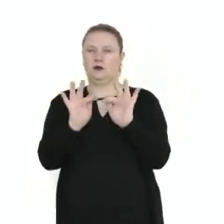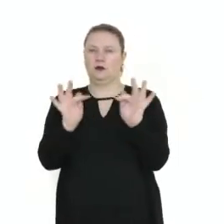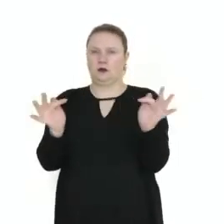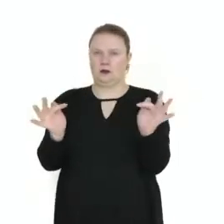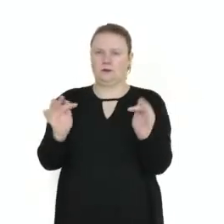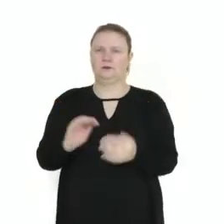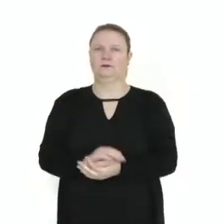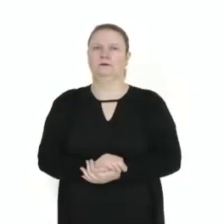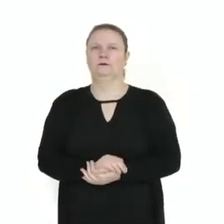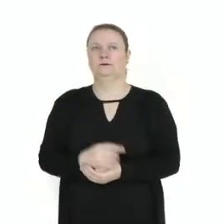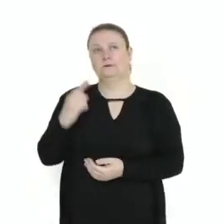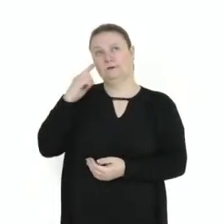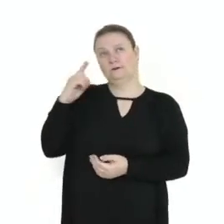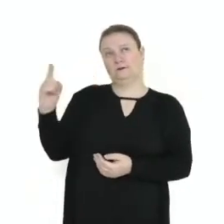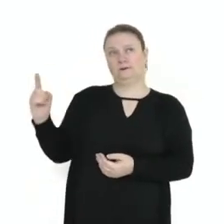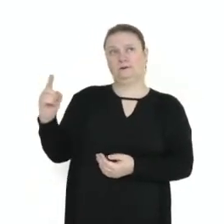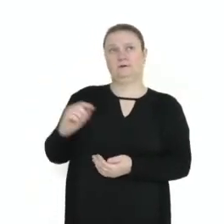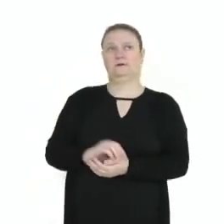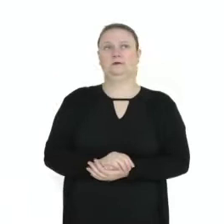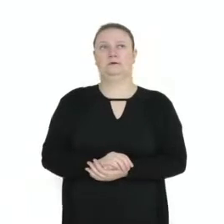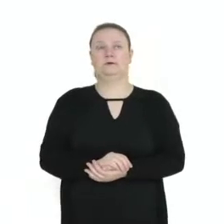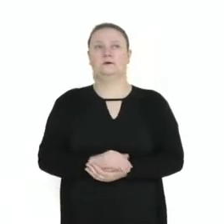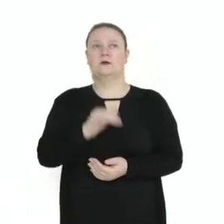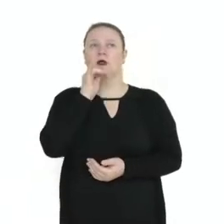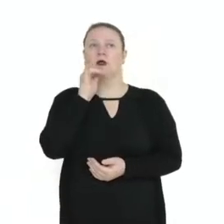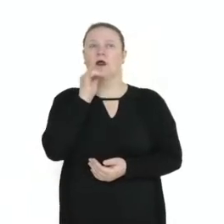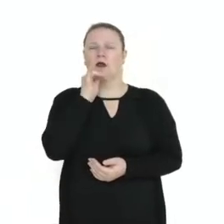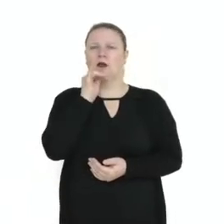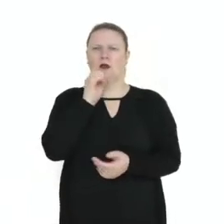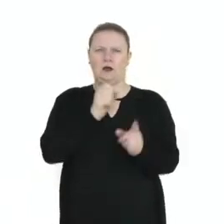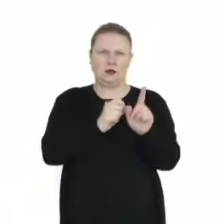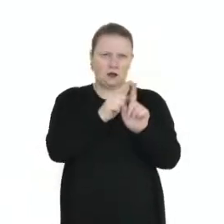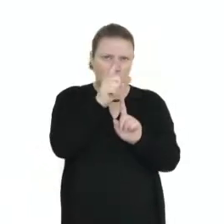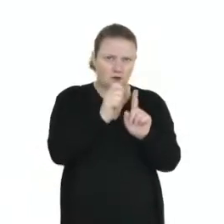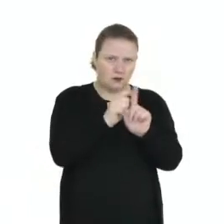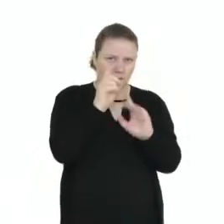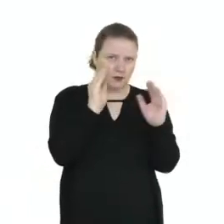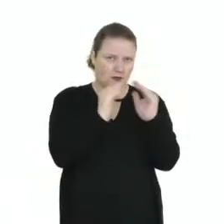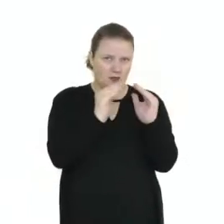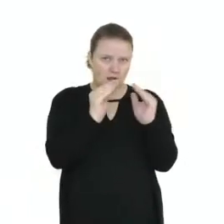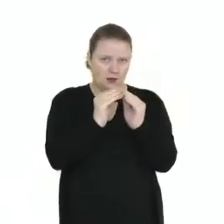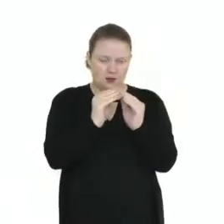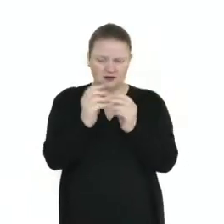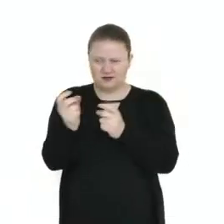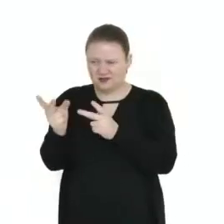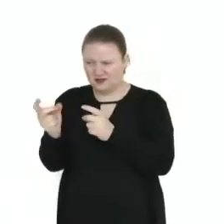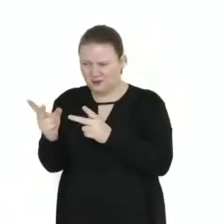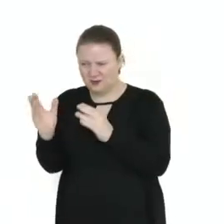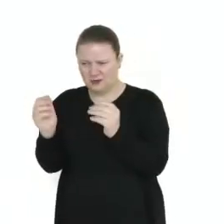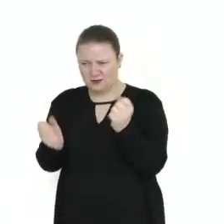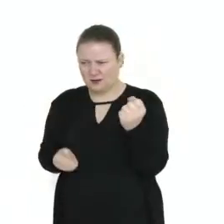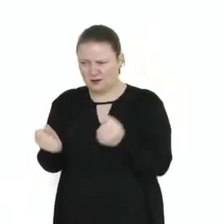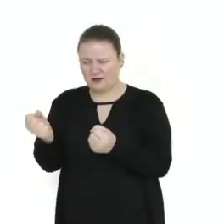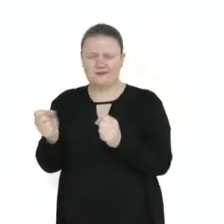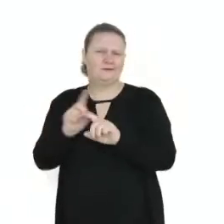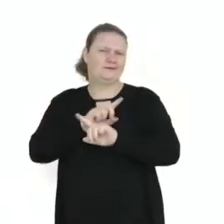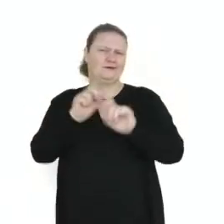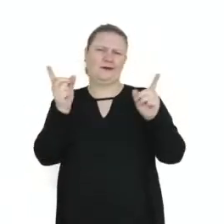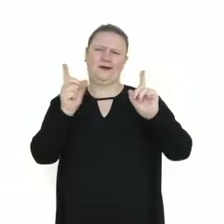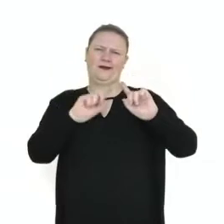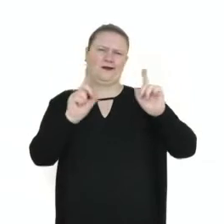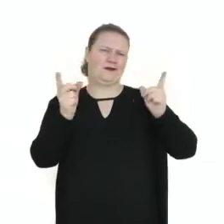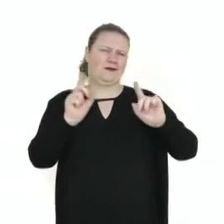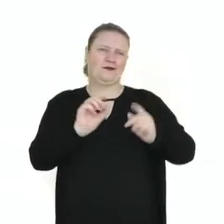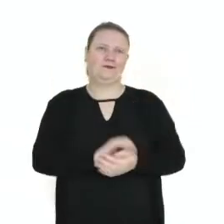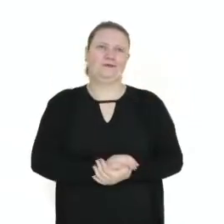Então, observe o exemplo. Não alugamos a casa, nem vendemos o carro. Então, aqui seria um período